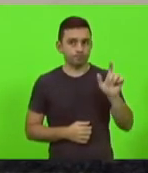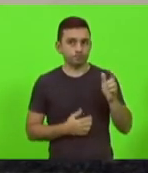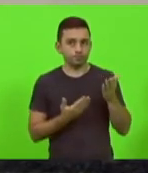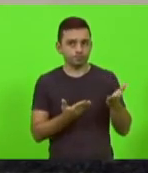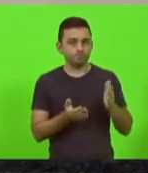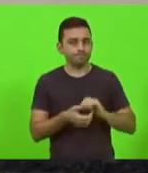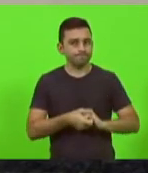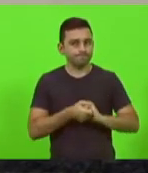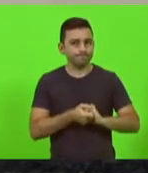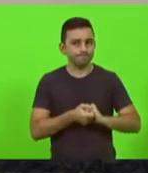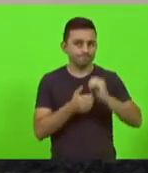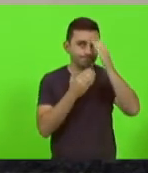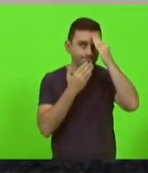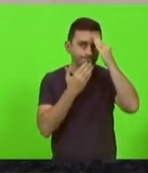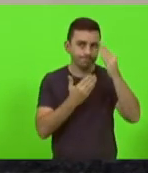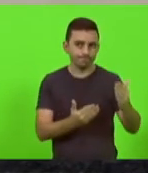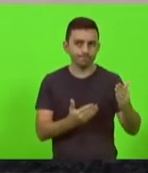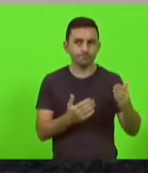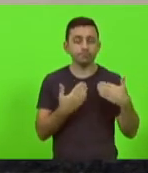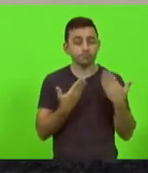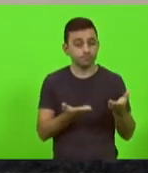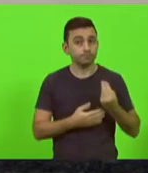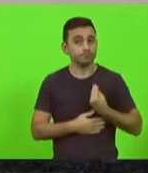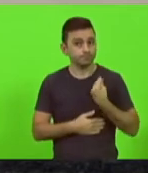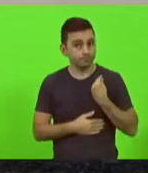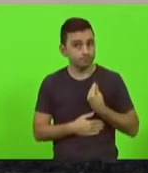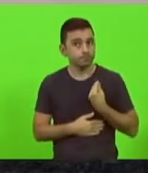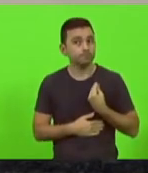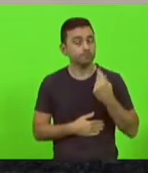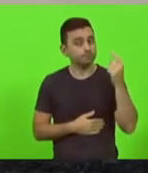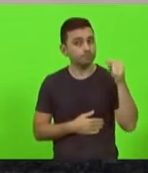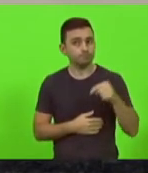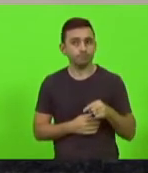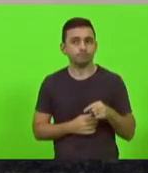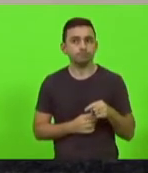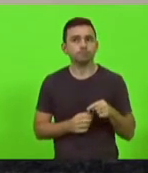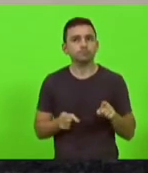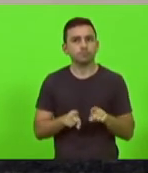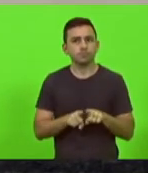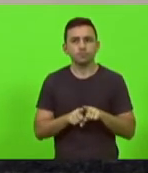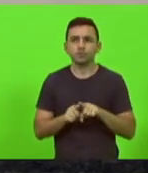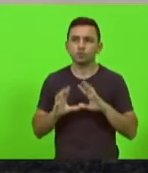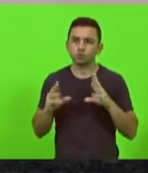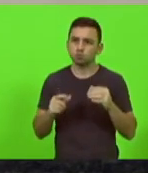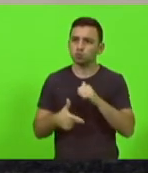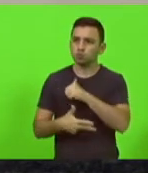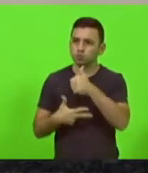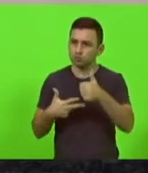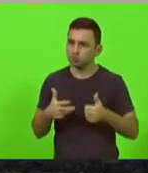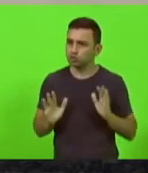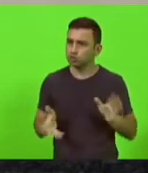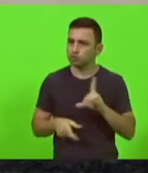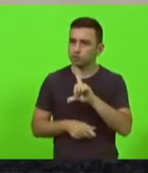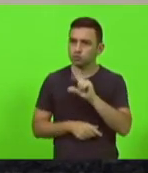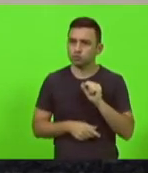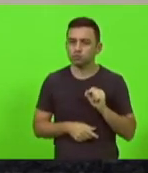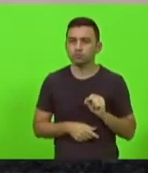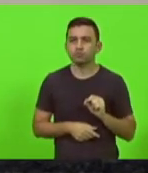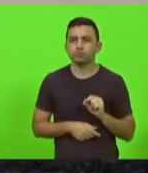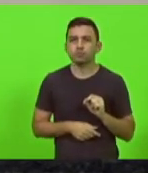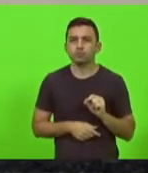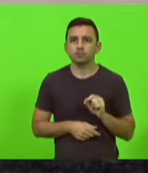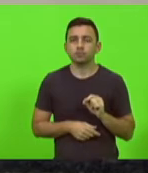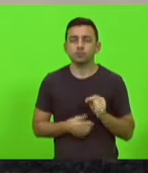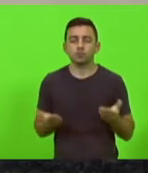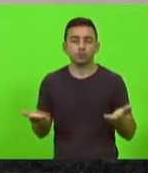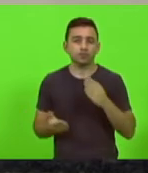cumprimentar, agradecer a sua presença, a presença dos demais poderes constituídos nessa